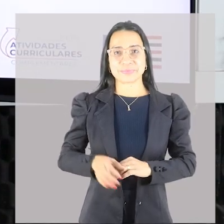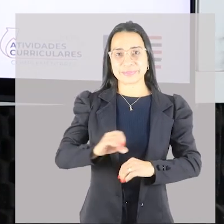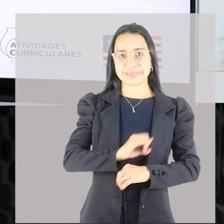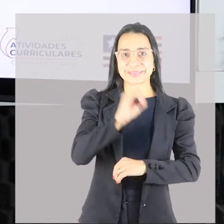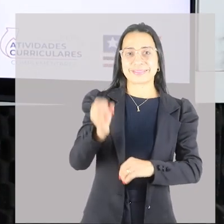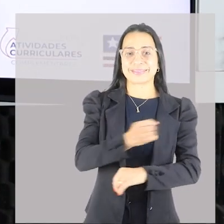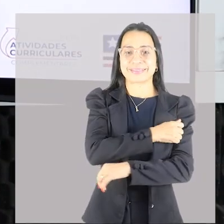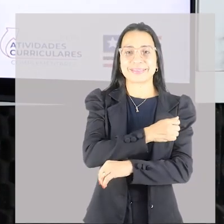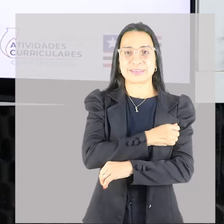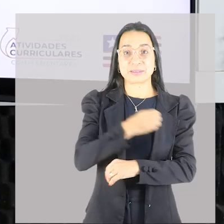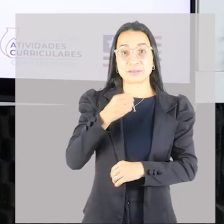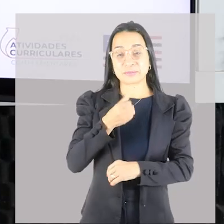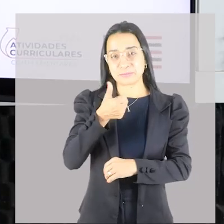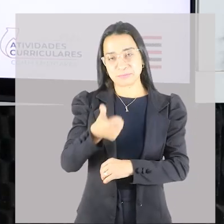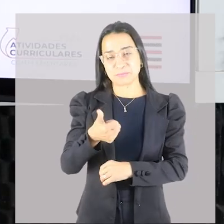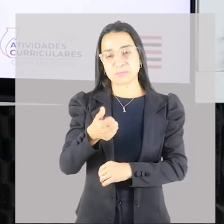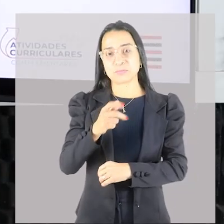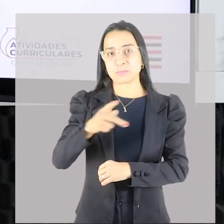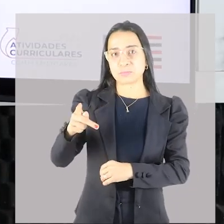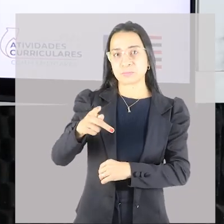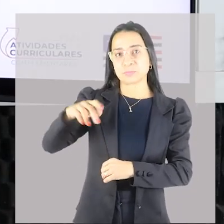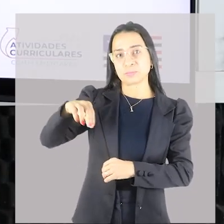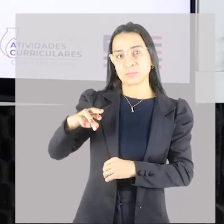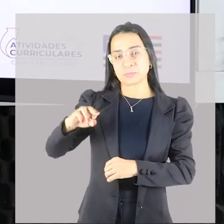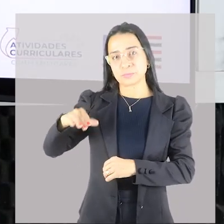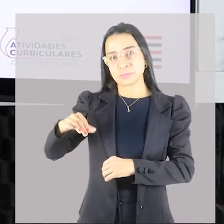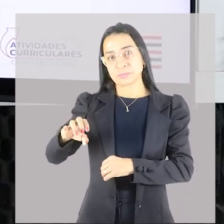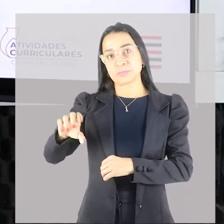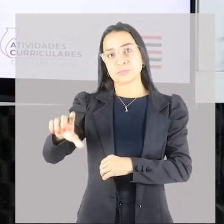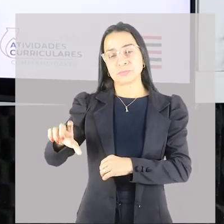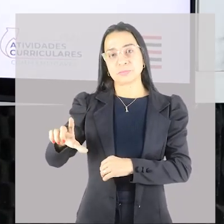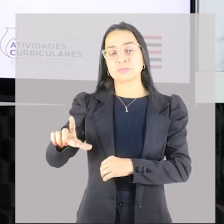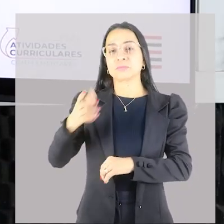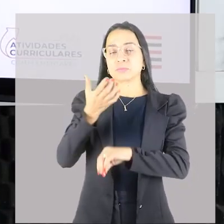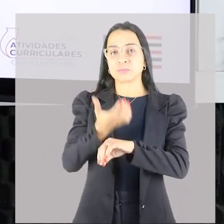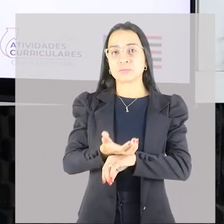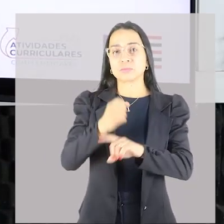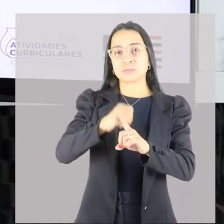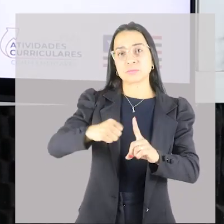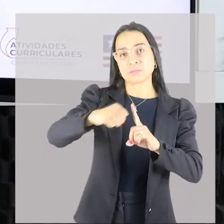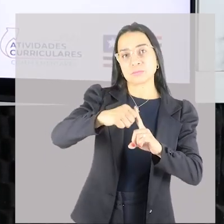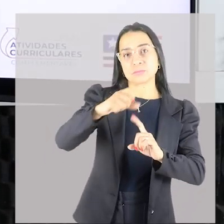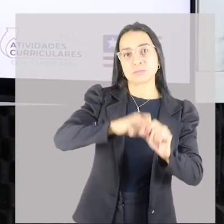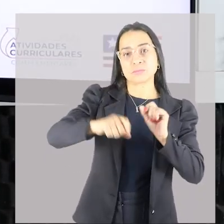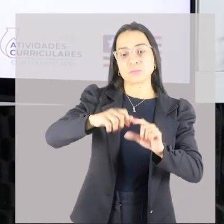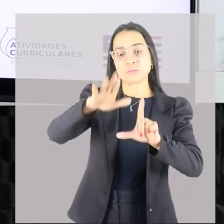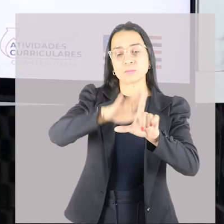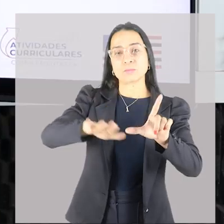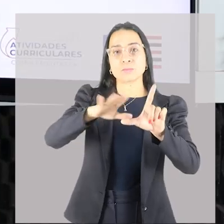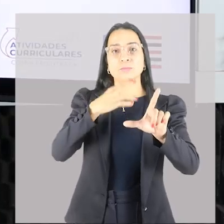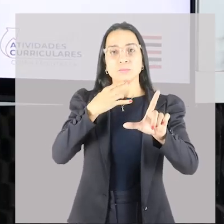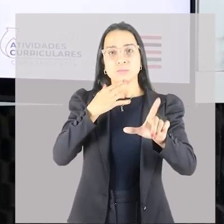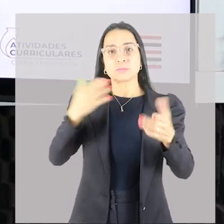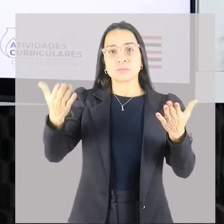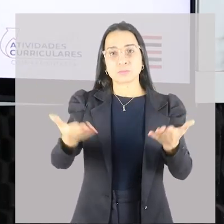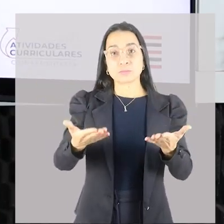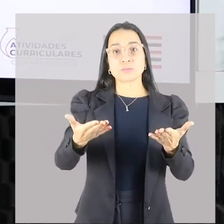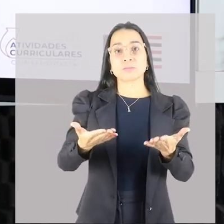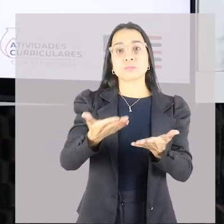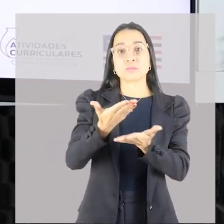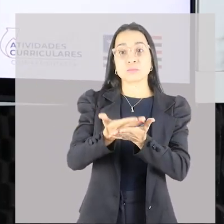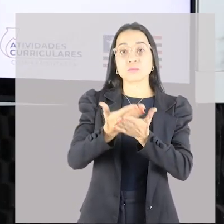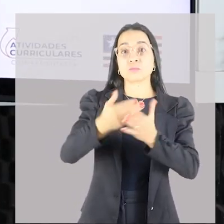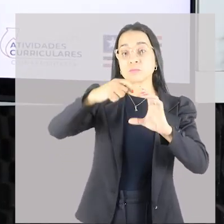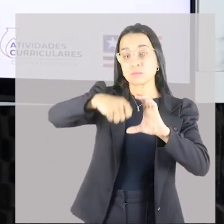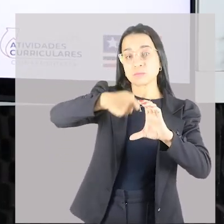Fala galera, tudo bem? Aqui com vocês é o professor Rafael Carlos, de Sociologia, da plataforma Gonçalves Dias. E a gente está aqui em mais uma videoaula